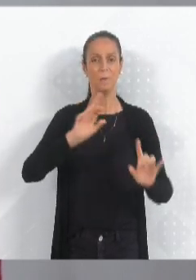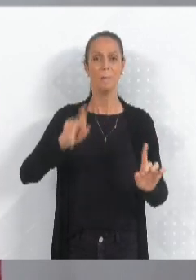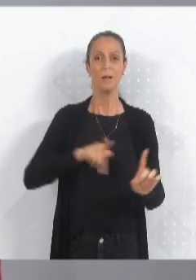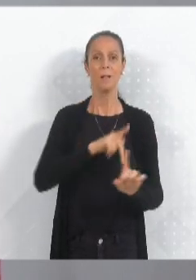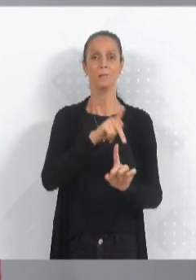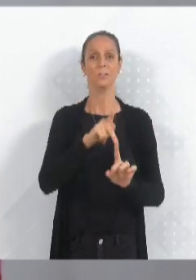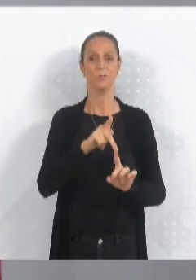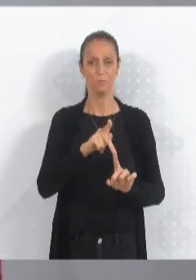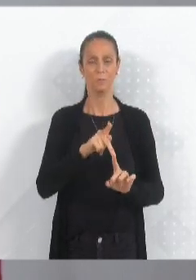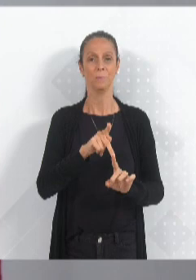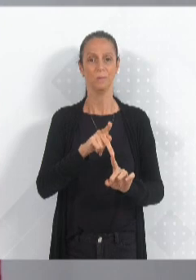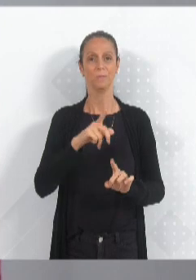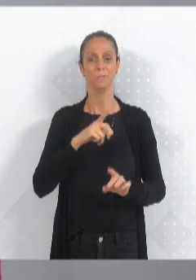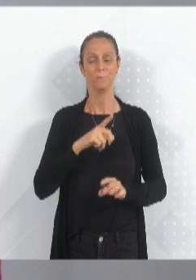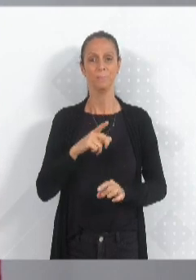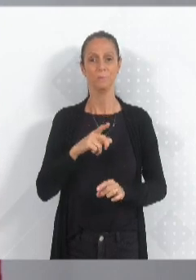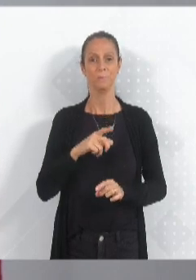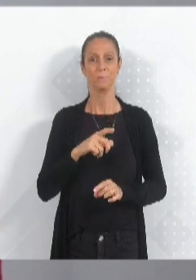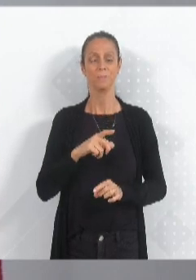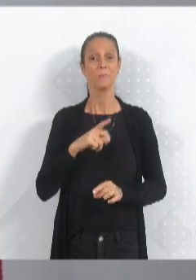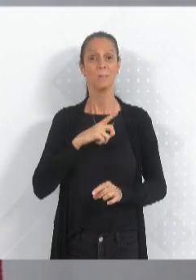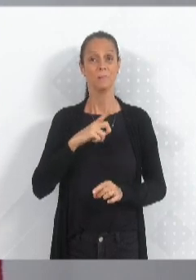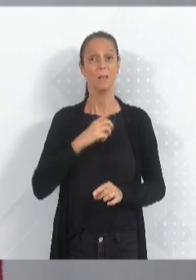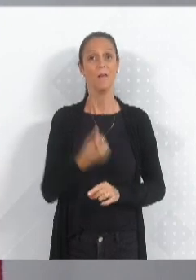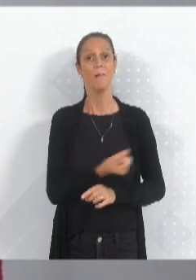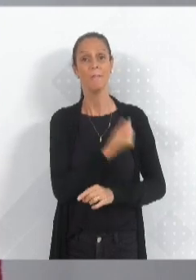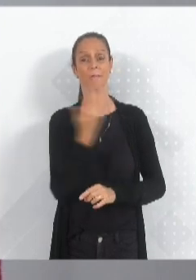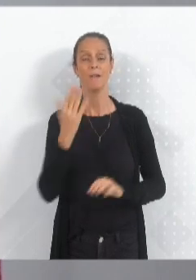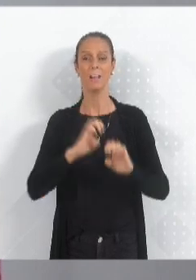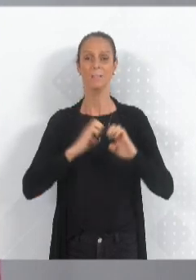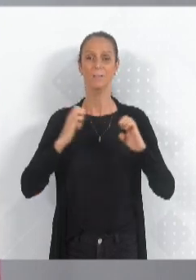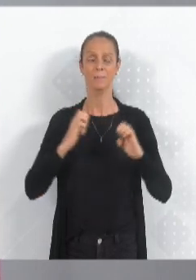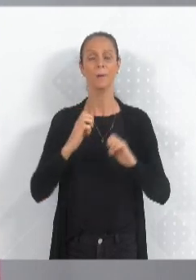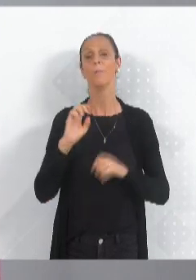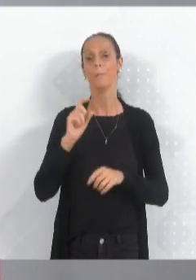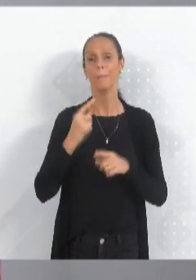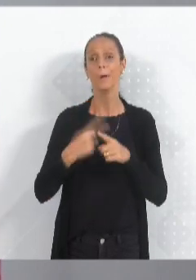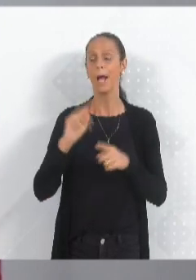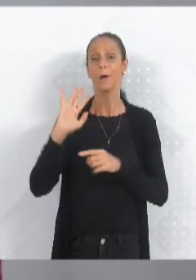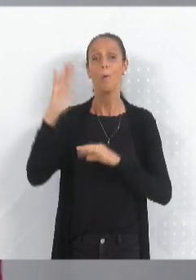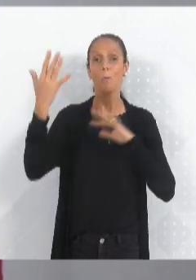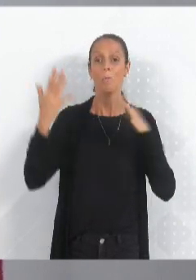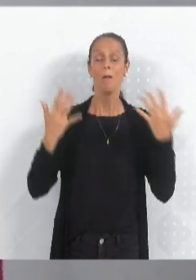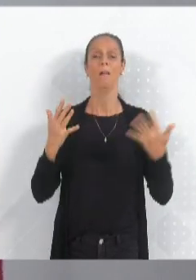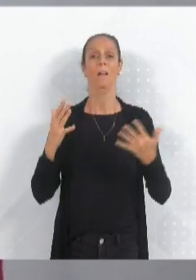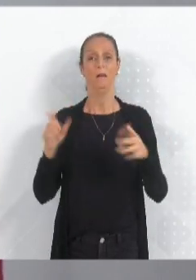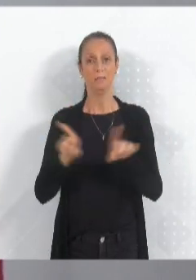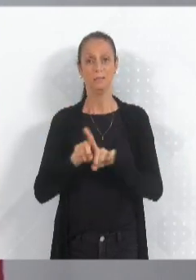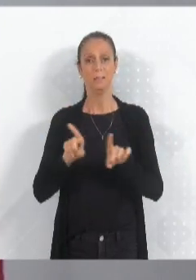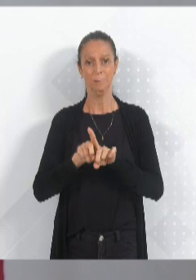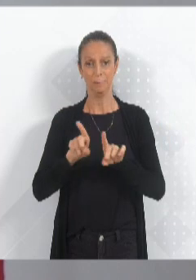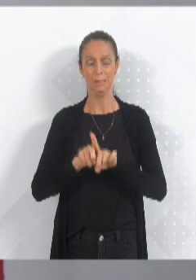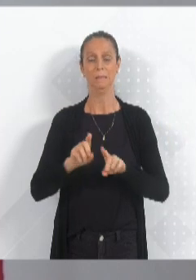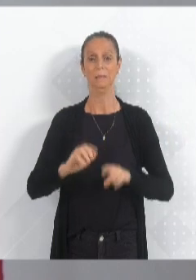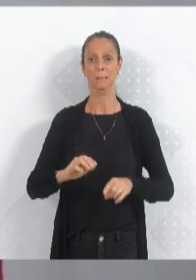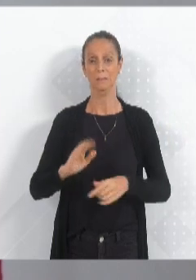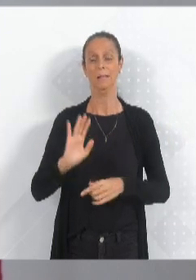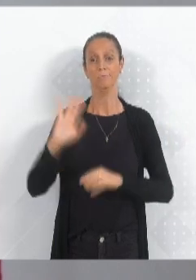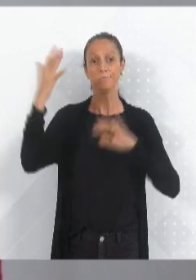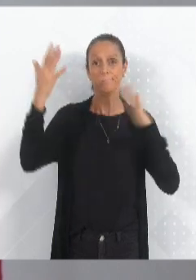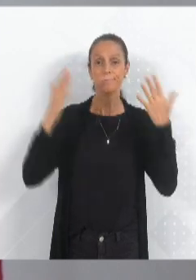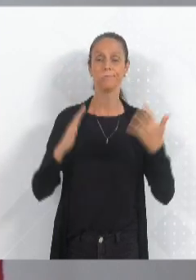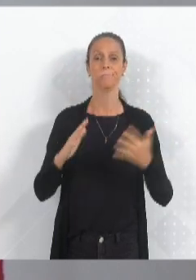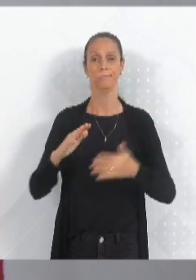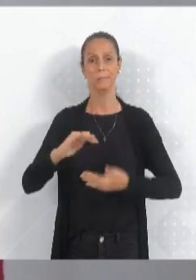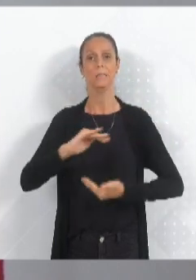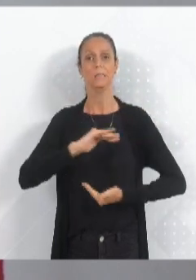a série Histórica de eventos né climáticos em que a defesa civil ela é necessária o desdobramento